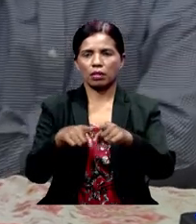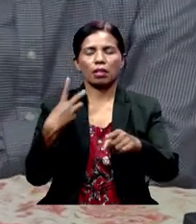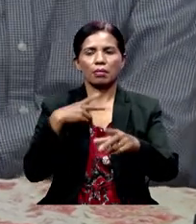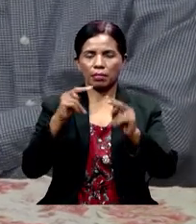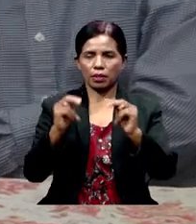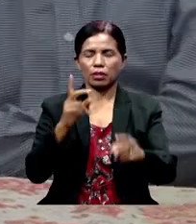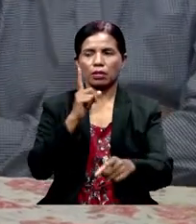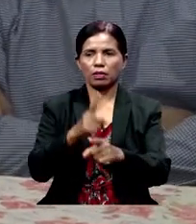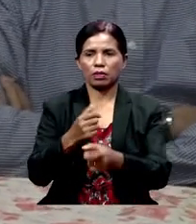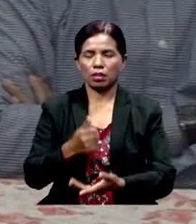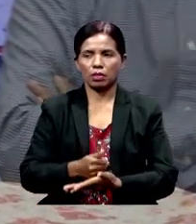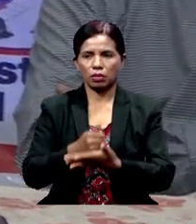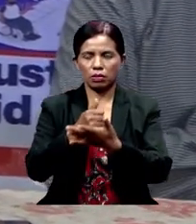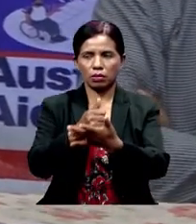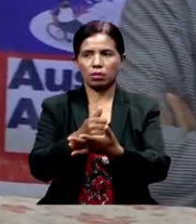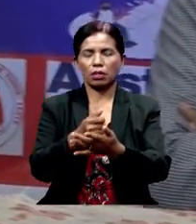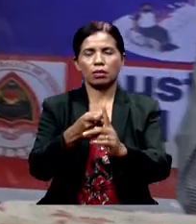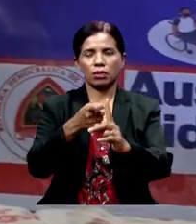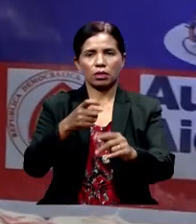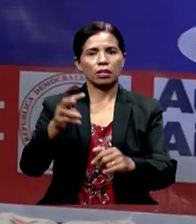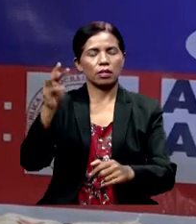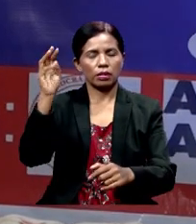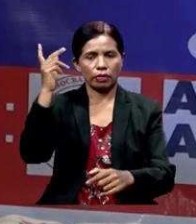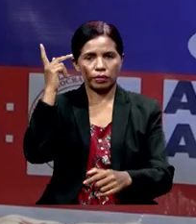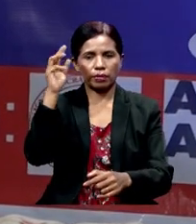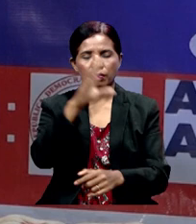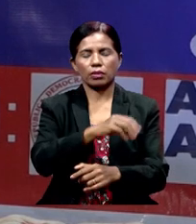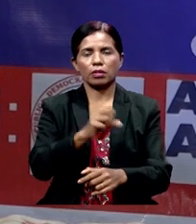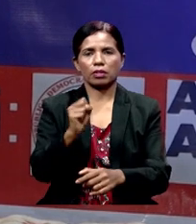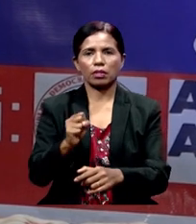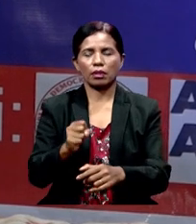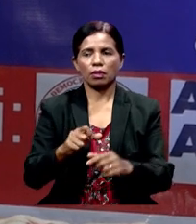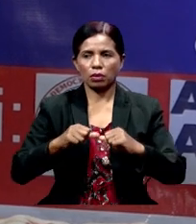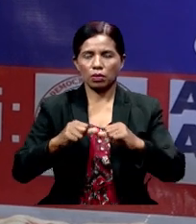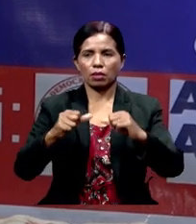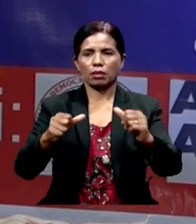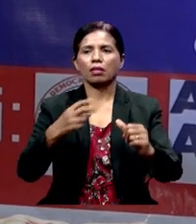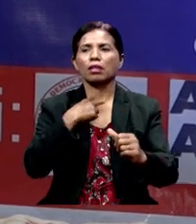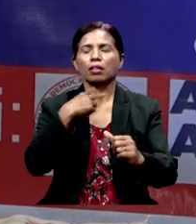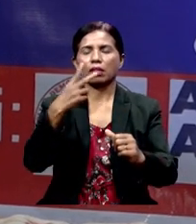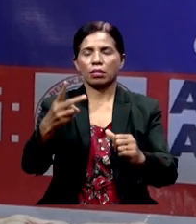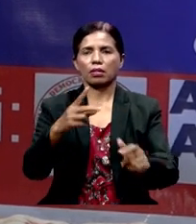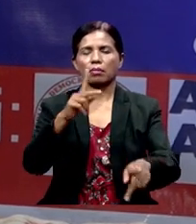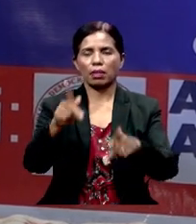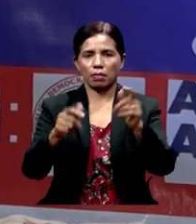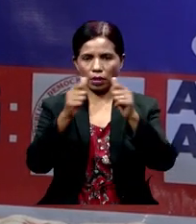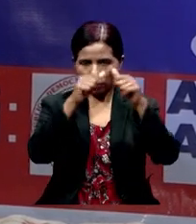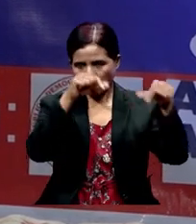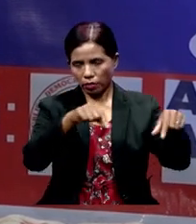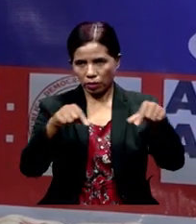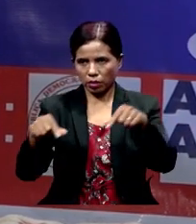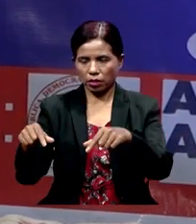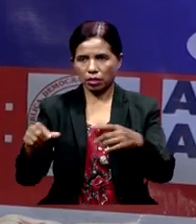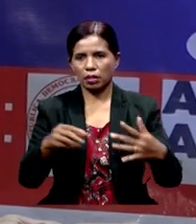presija te bestulun excelencia nian atu continua sai lian balian emo deficiencia leo